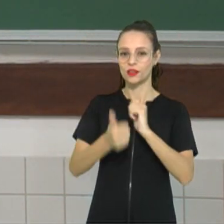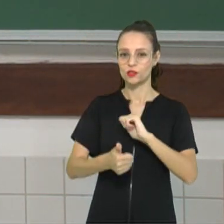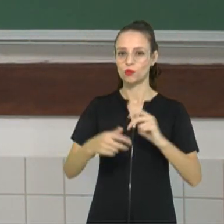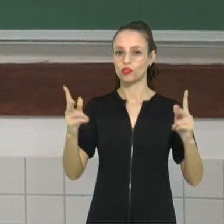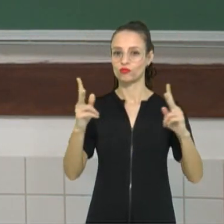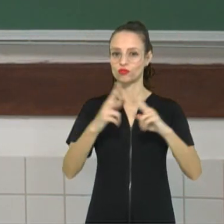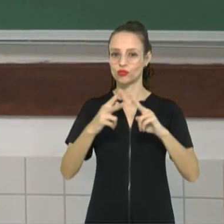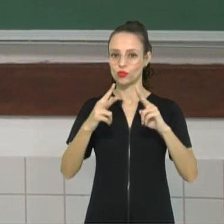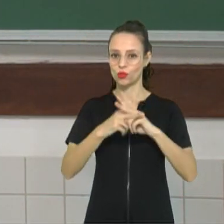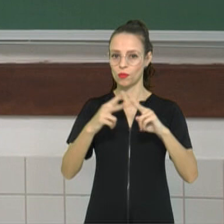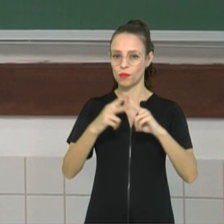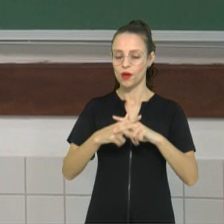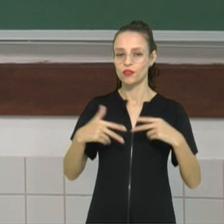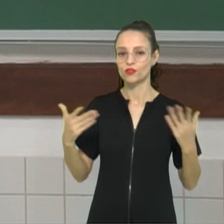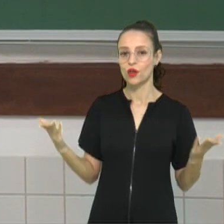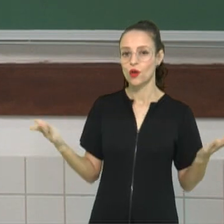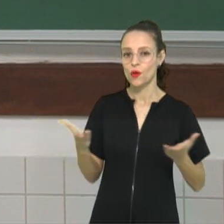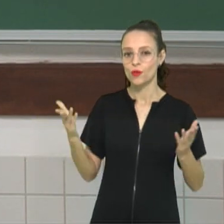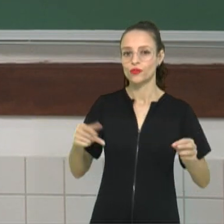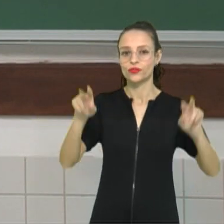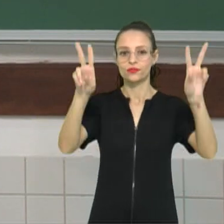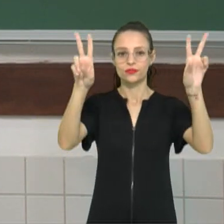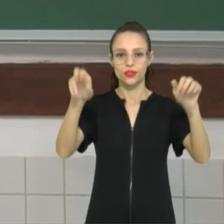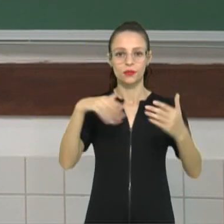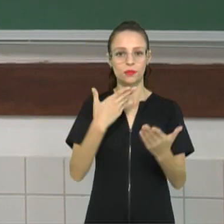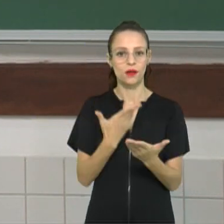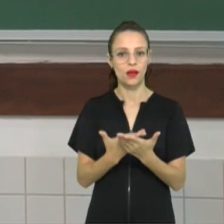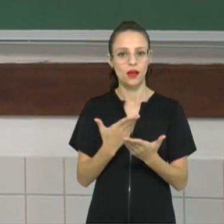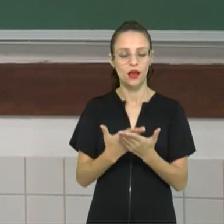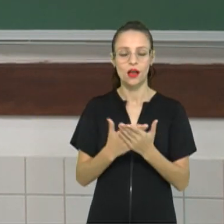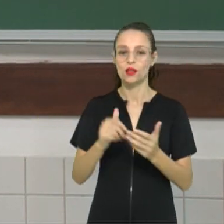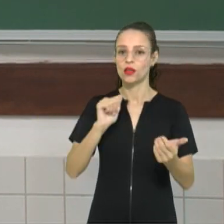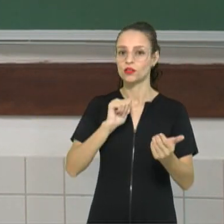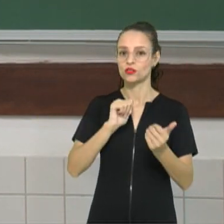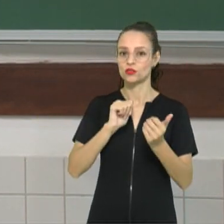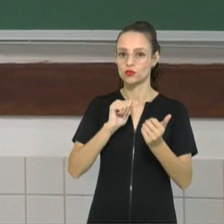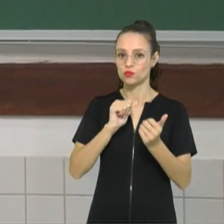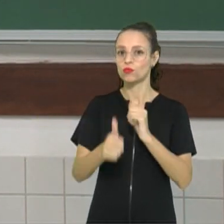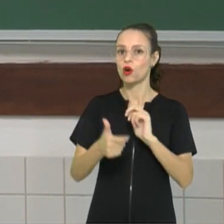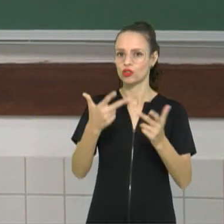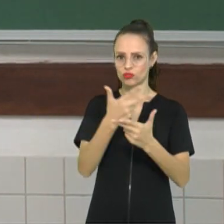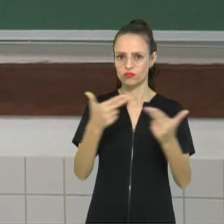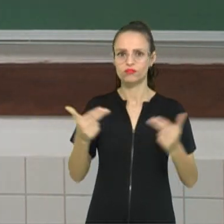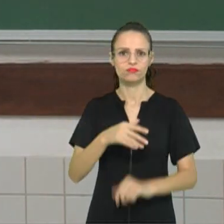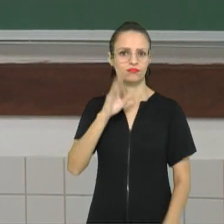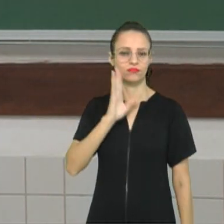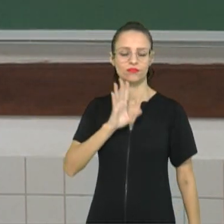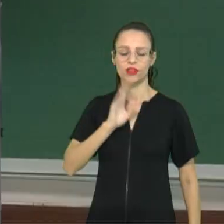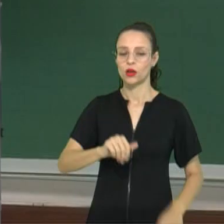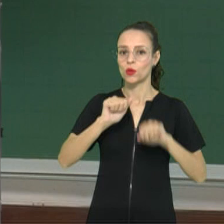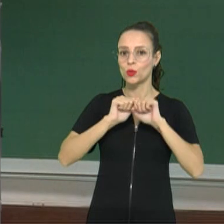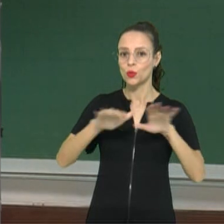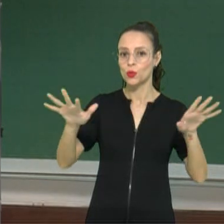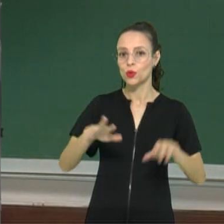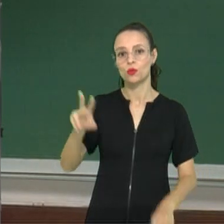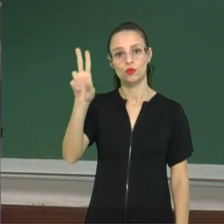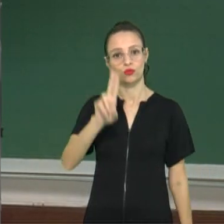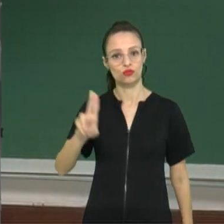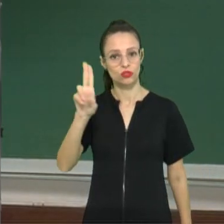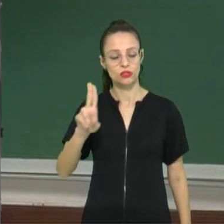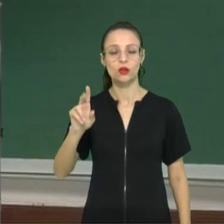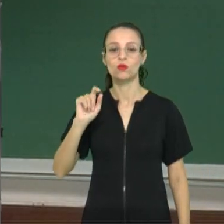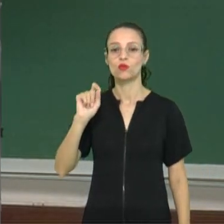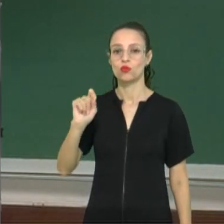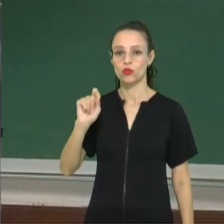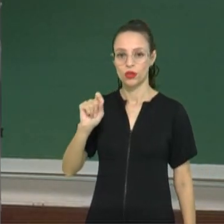combate, né? Hoje nós vamos ter, o tema da nossa aula de hoje é um esporte muito popular, bastante difundido, né? Pode ser utilizado